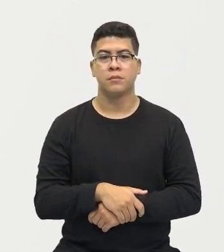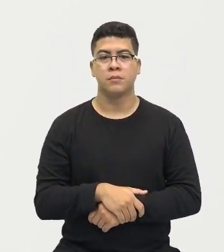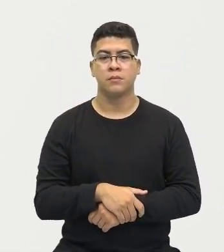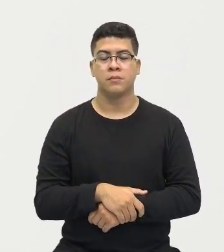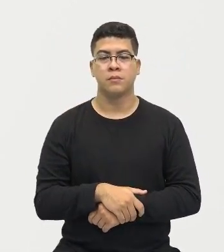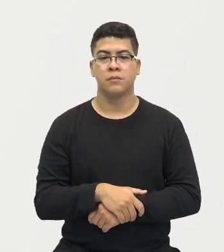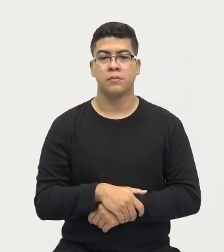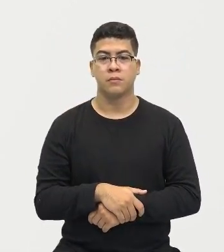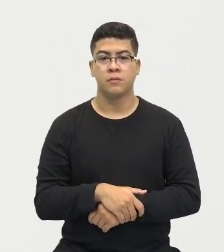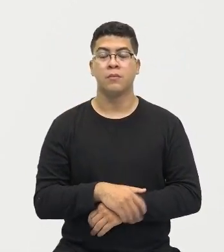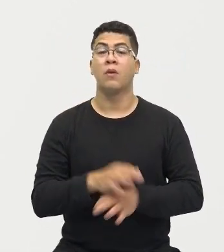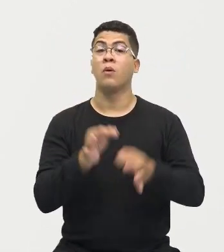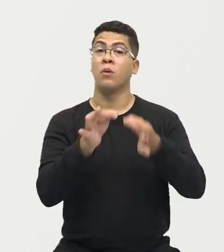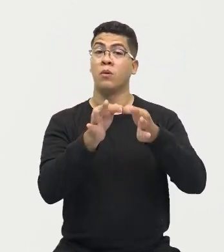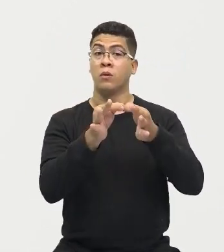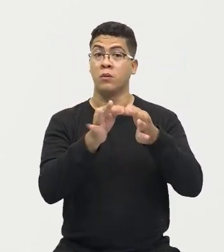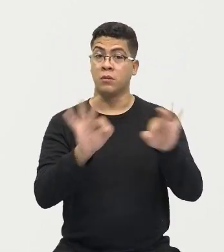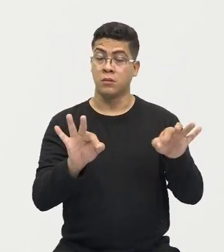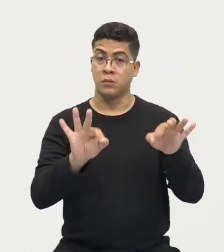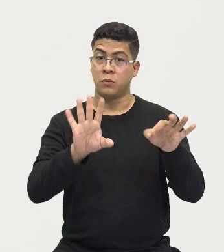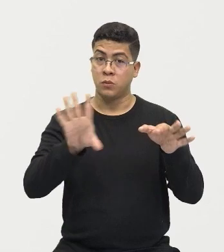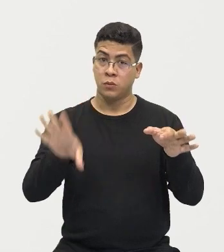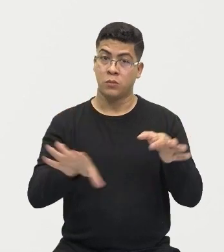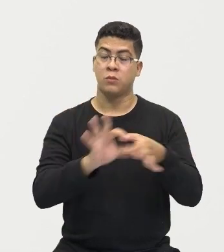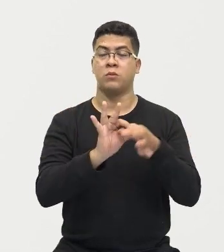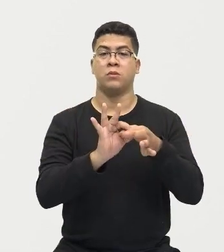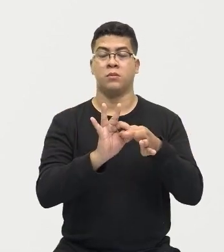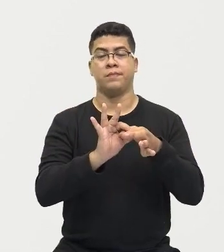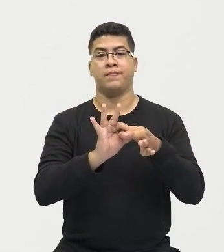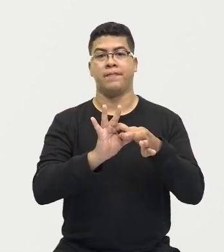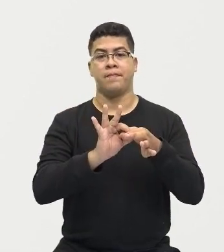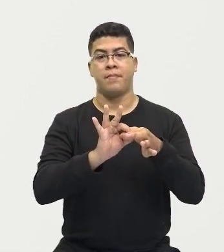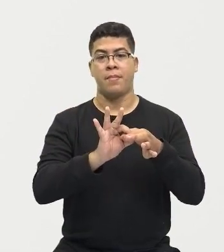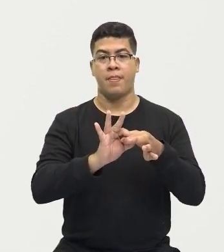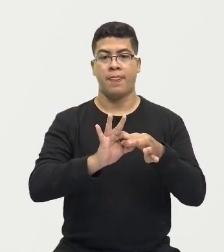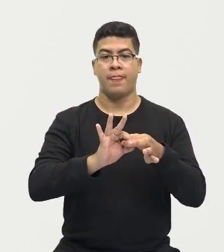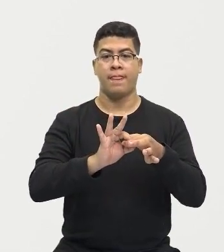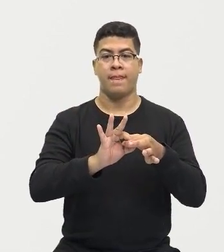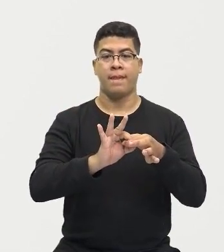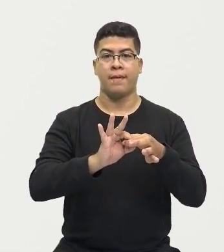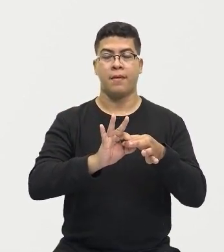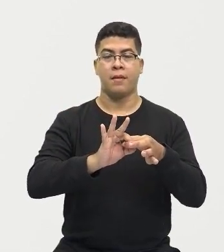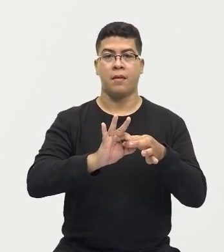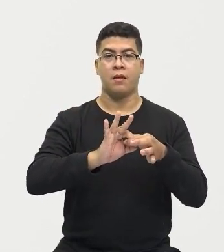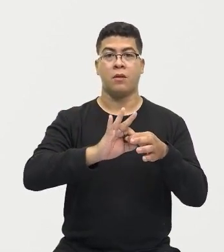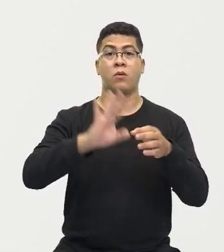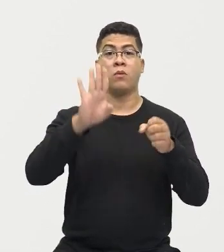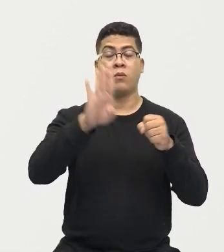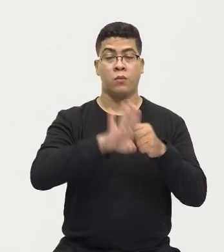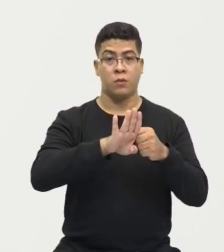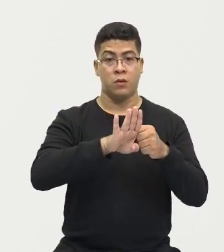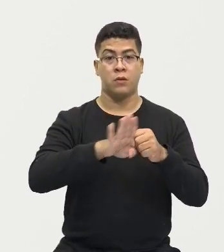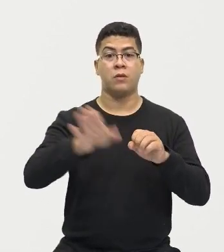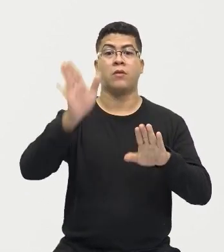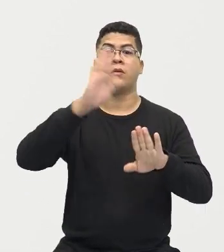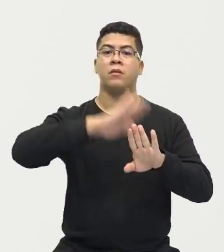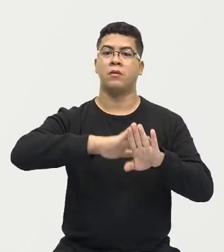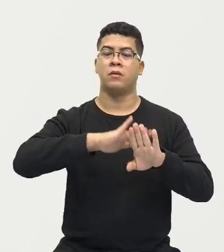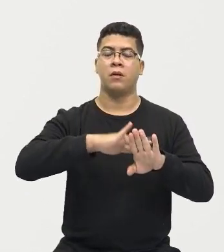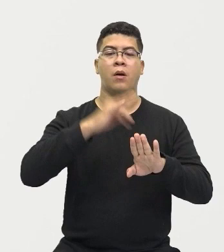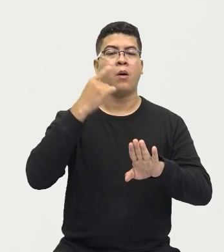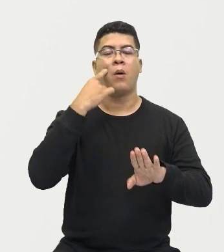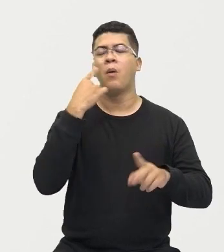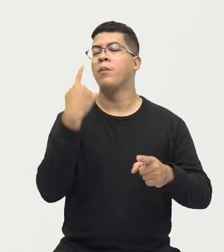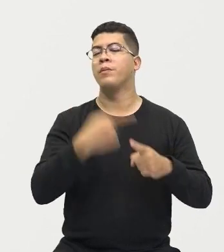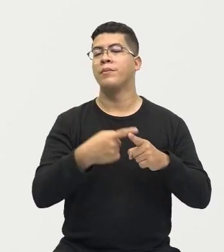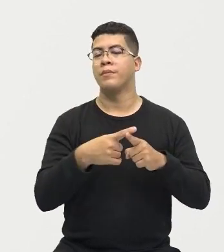subordinada, substantiva, subjetiva. Por quê? Porque toda essa oração aqui está fazendo o trabalho tem a função de um sujeito